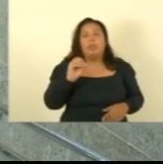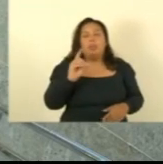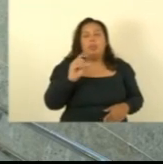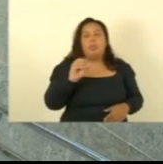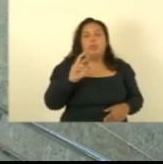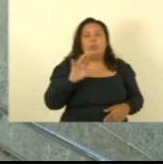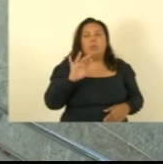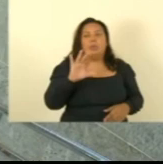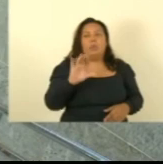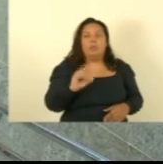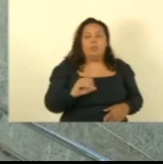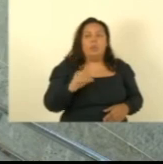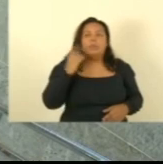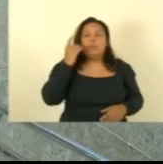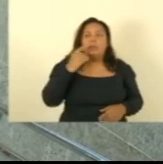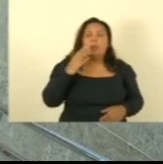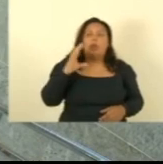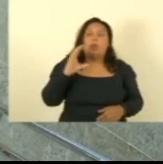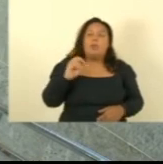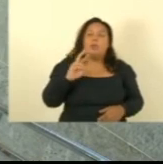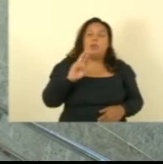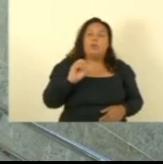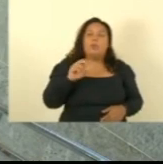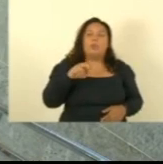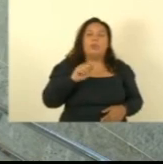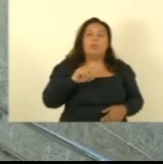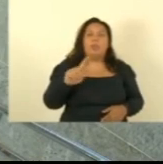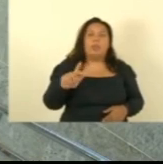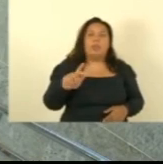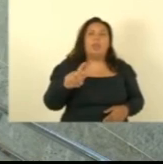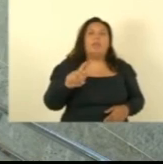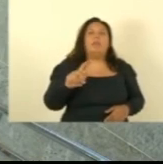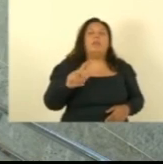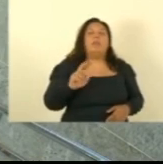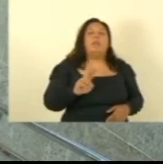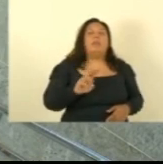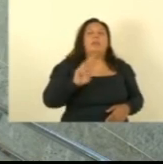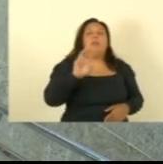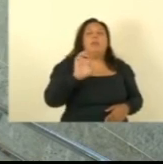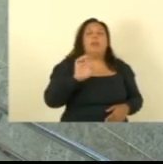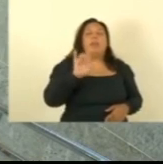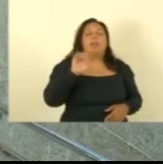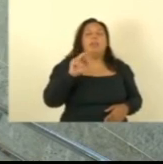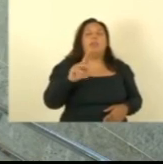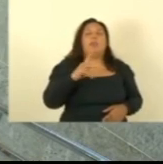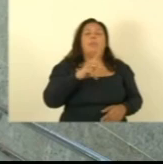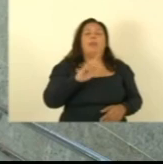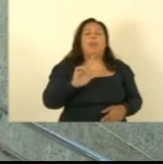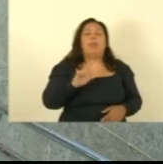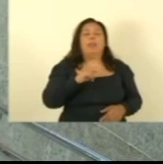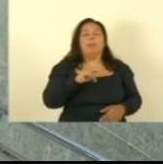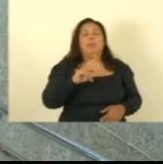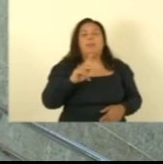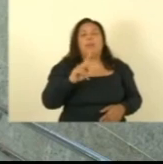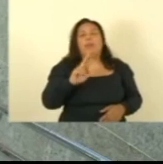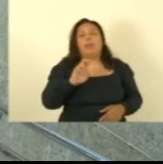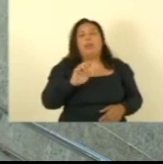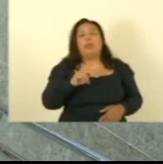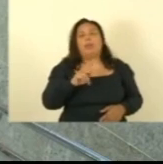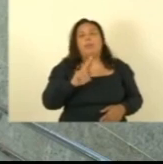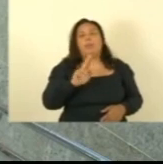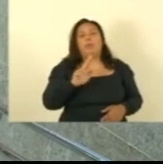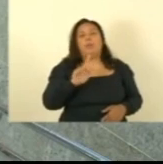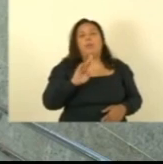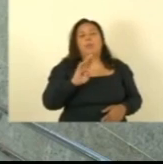não respondendo. Deputado Coronel Wellington Lido, do Bloco Parlamentar Republicanos, PL-PTB. Vossa